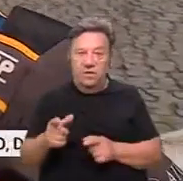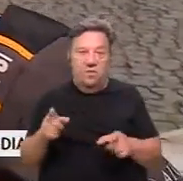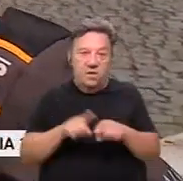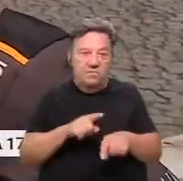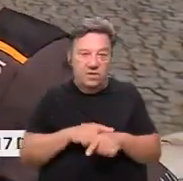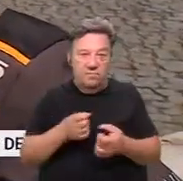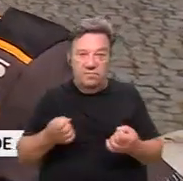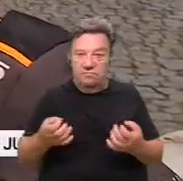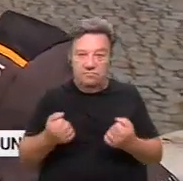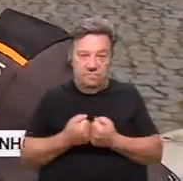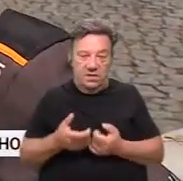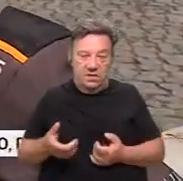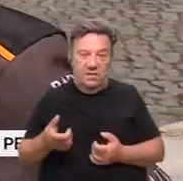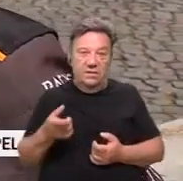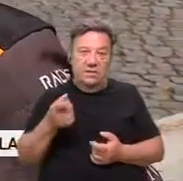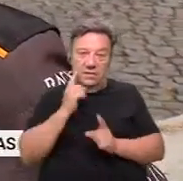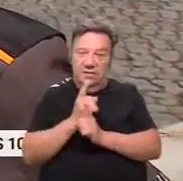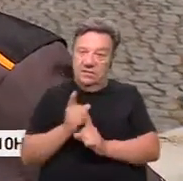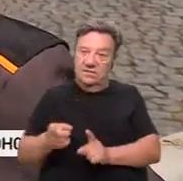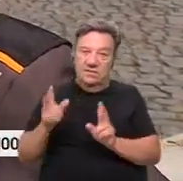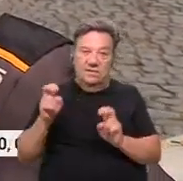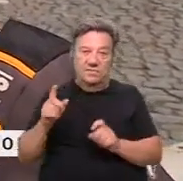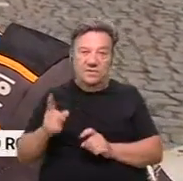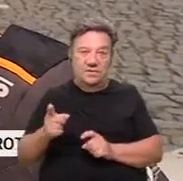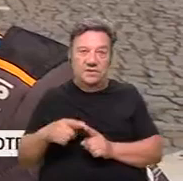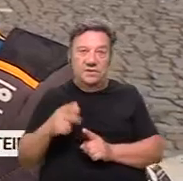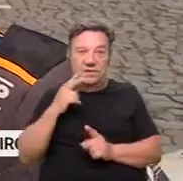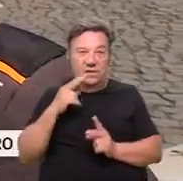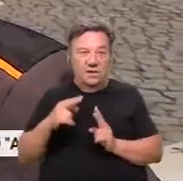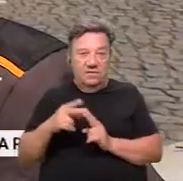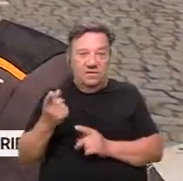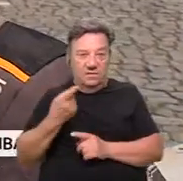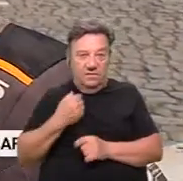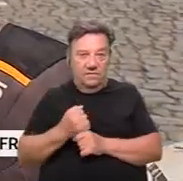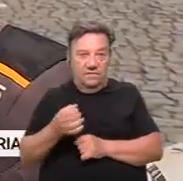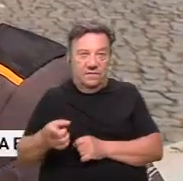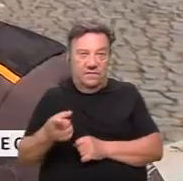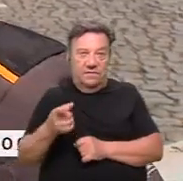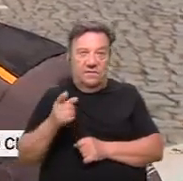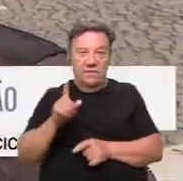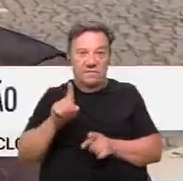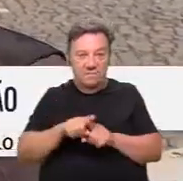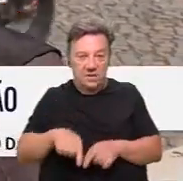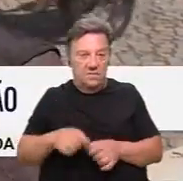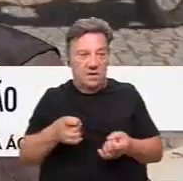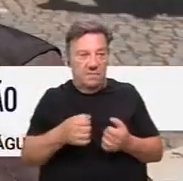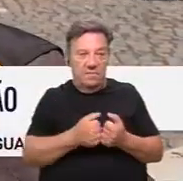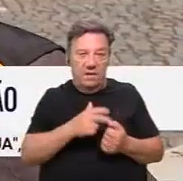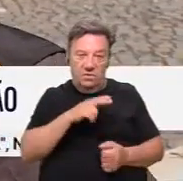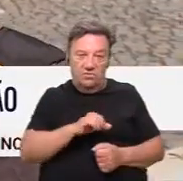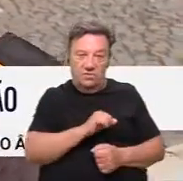tempo. E é este tipo de eventos que devemos ter, mesmo no Campeonato Nacional,